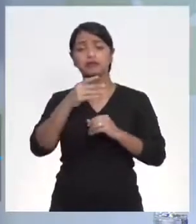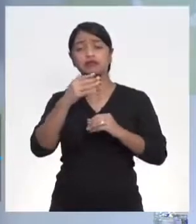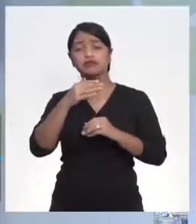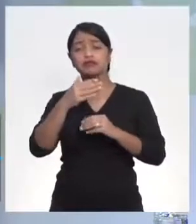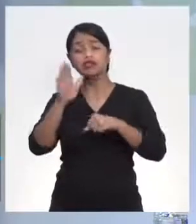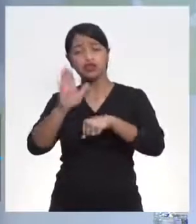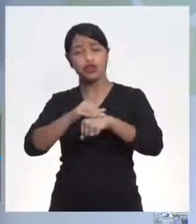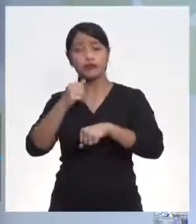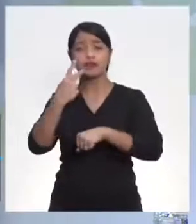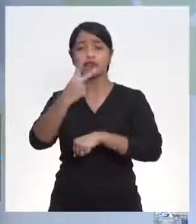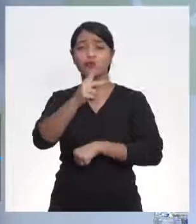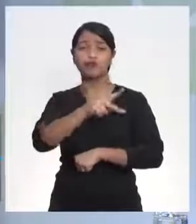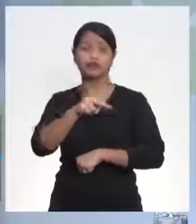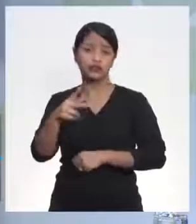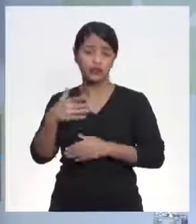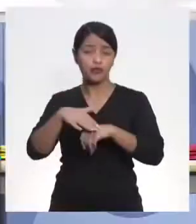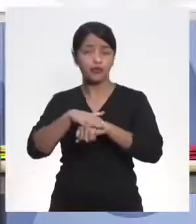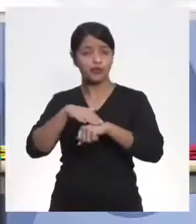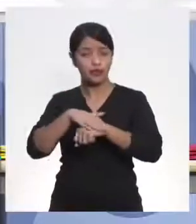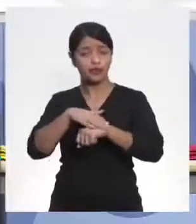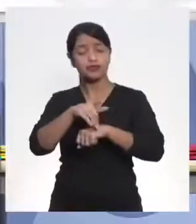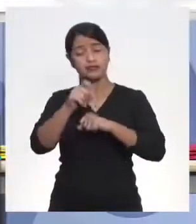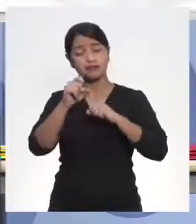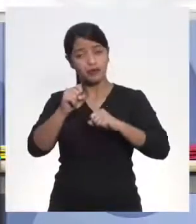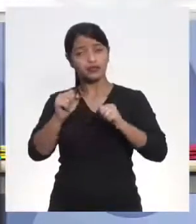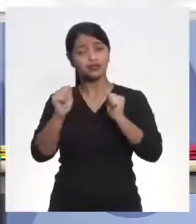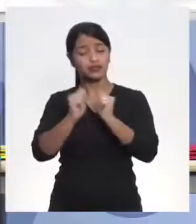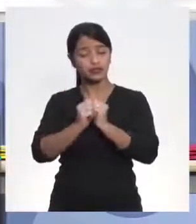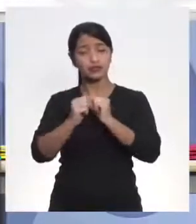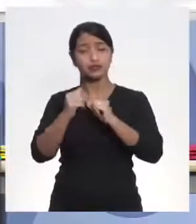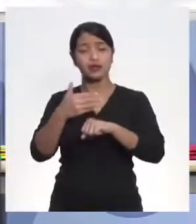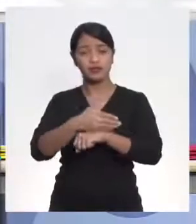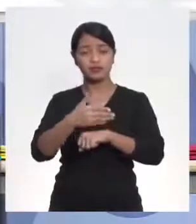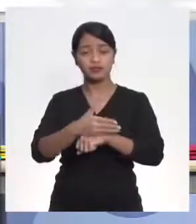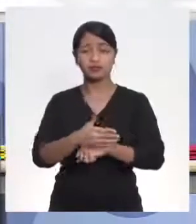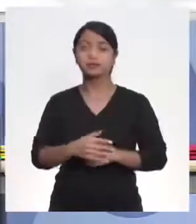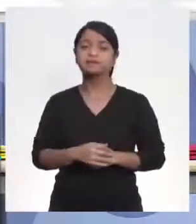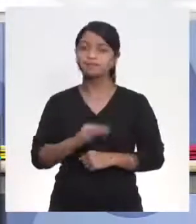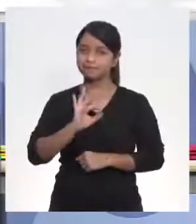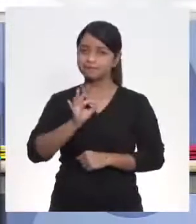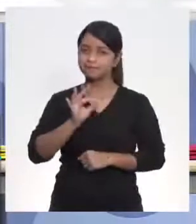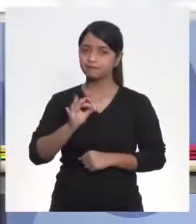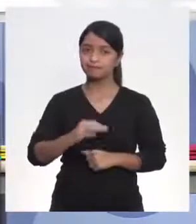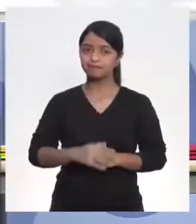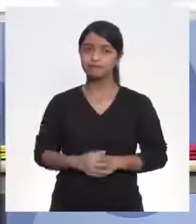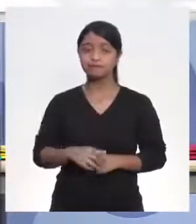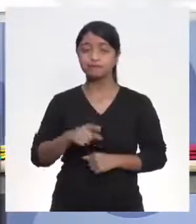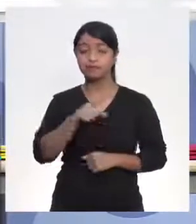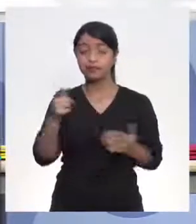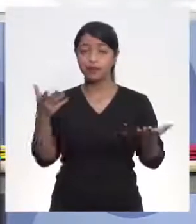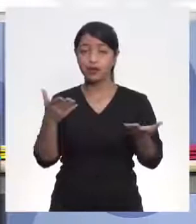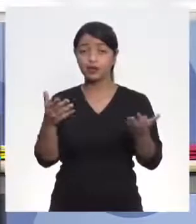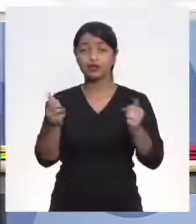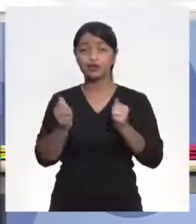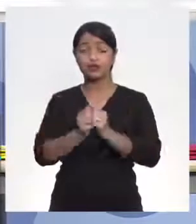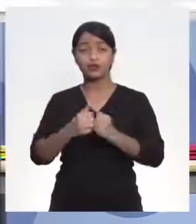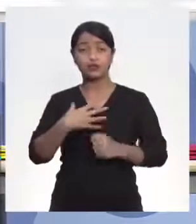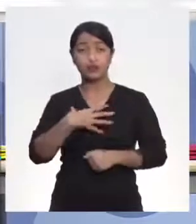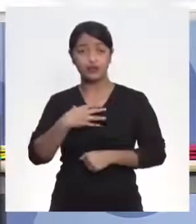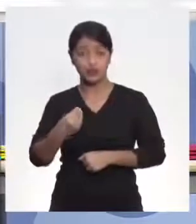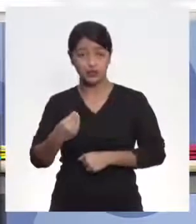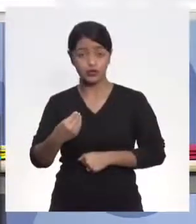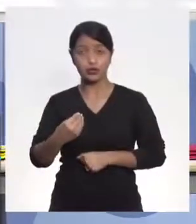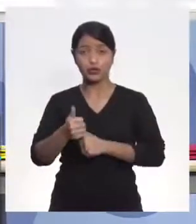para participar também, né, Ale? Exatamente, gente. O fato de vocês estarem aí com os filhos de vocês, acompanhando esse